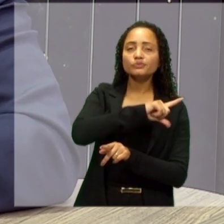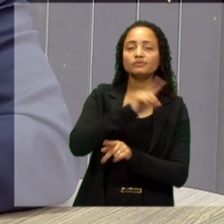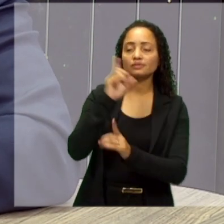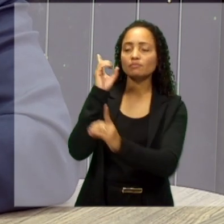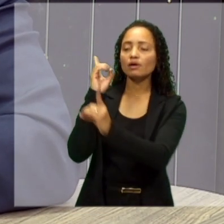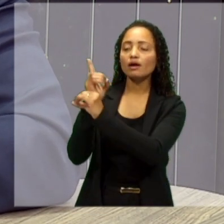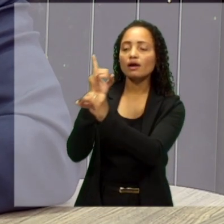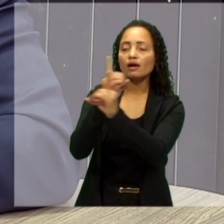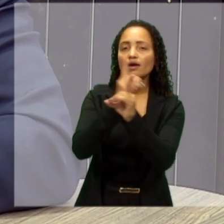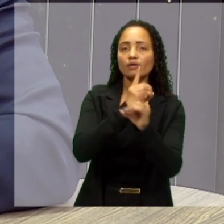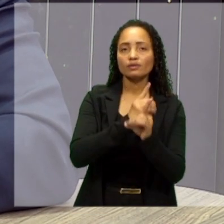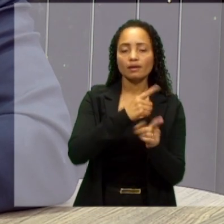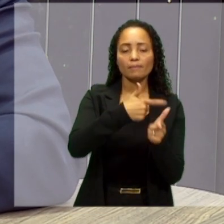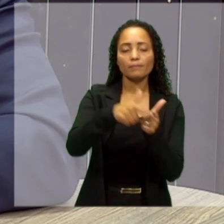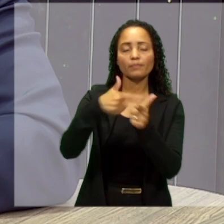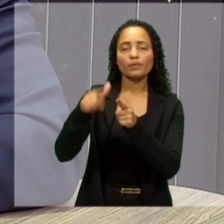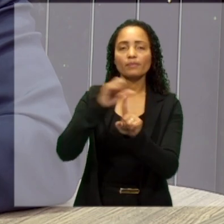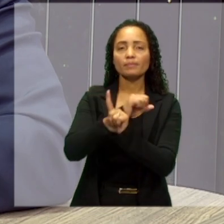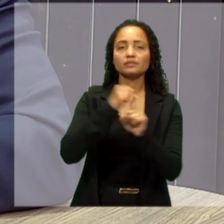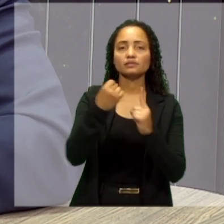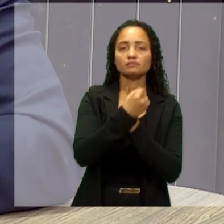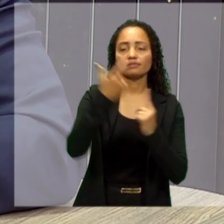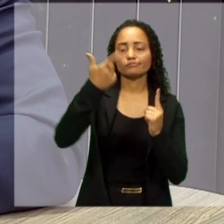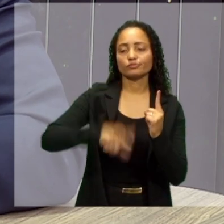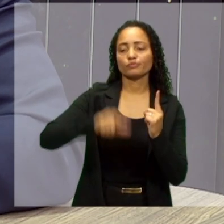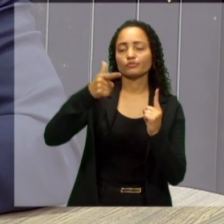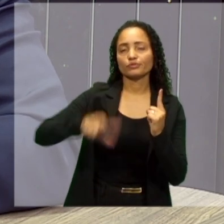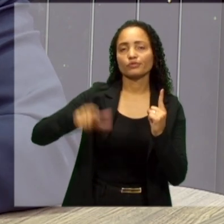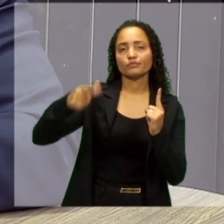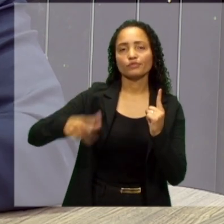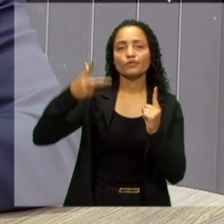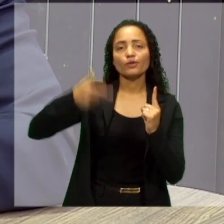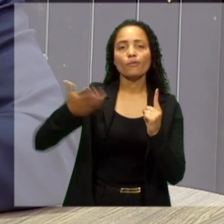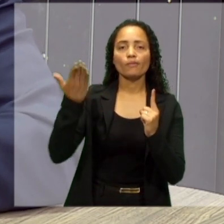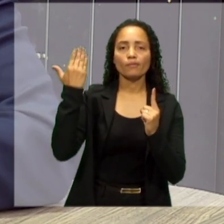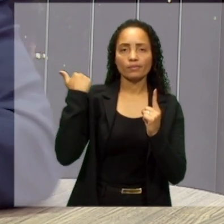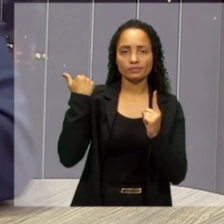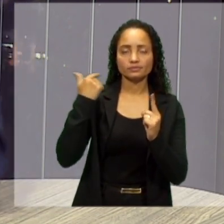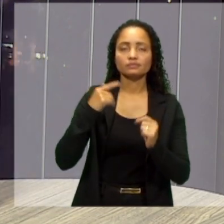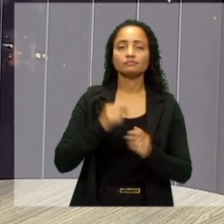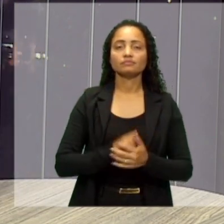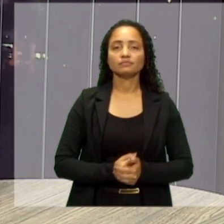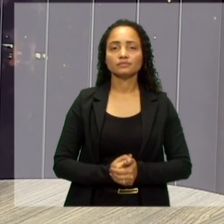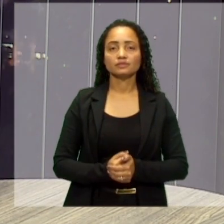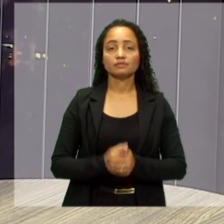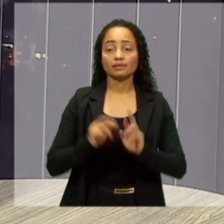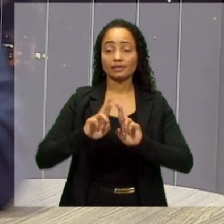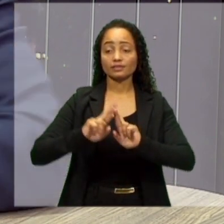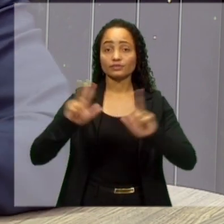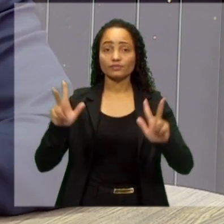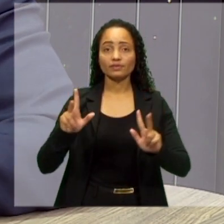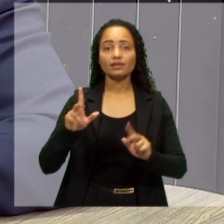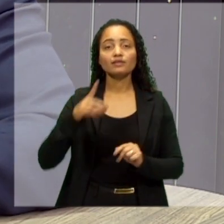sociais que são repetitivos, né? E essa é uma grande diferença da Defensoria Pública, por exemplo, do advogado dativo.